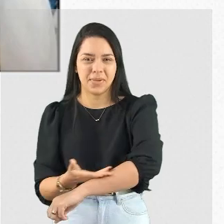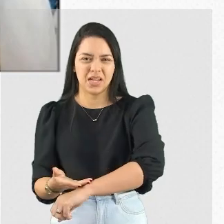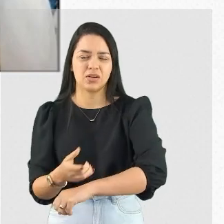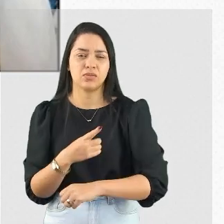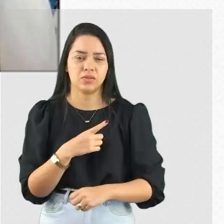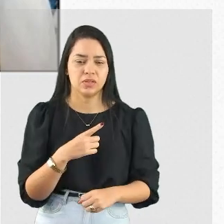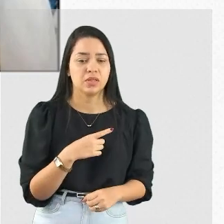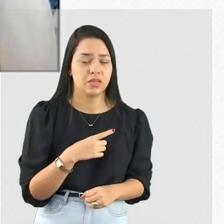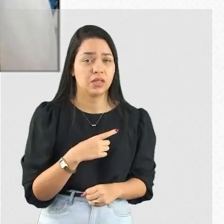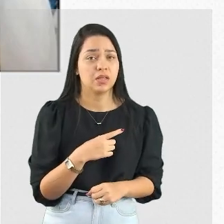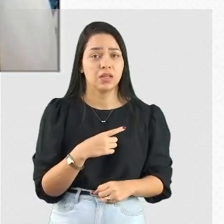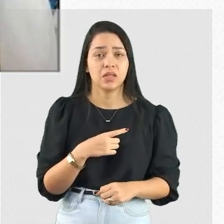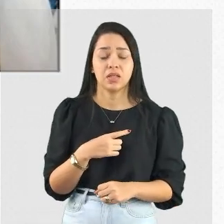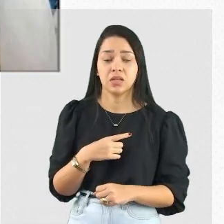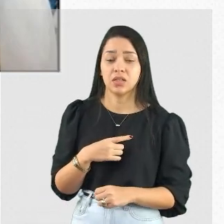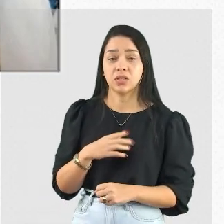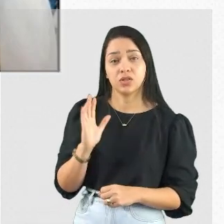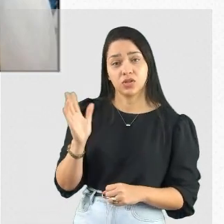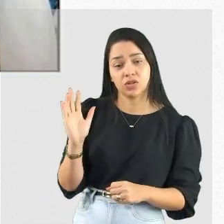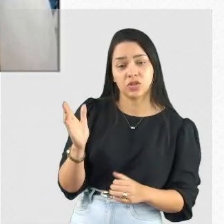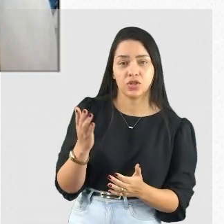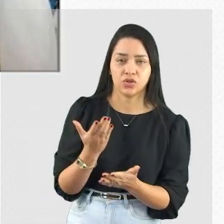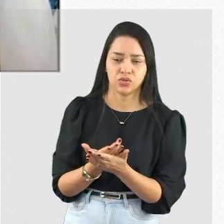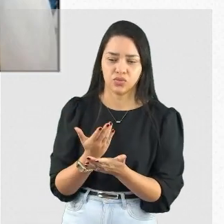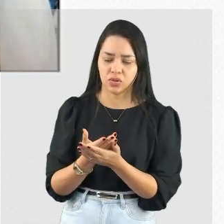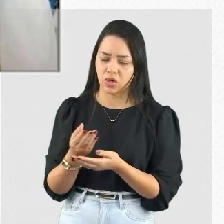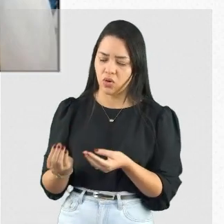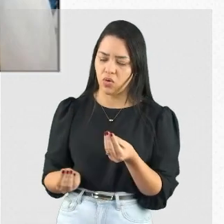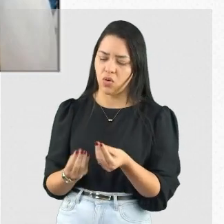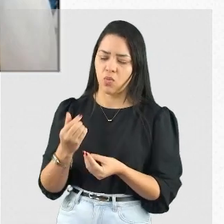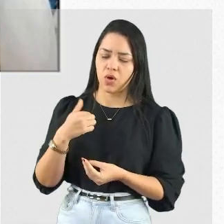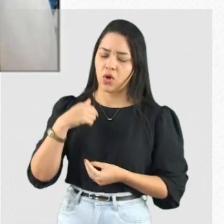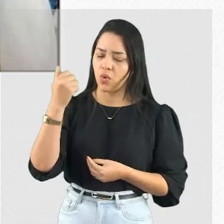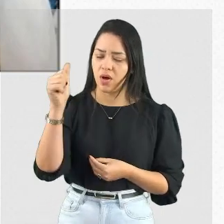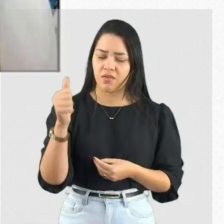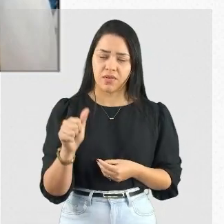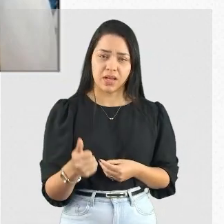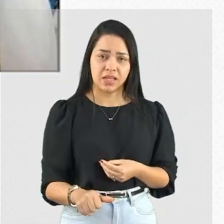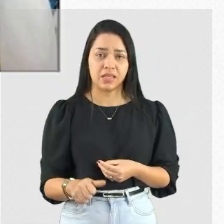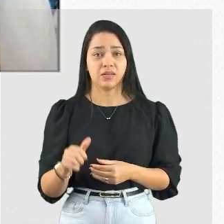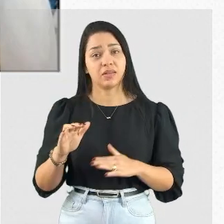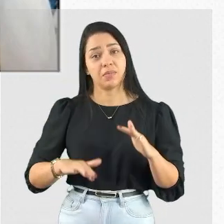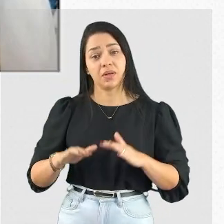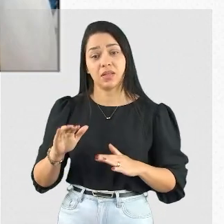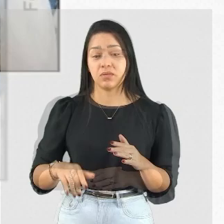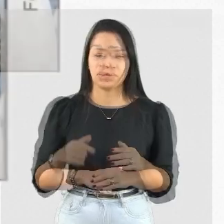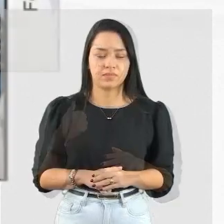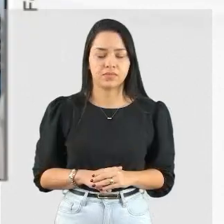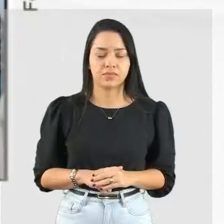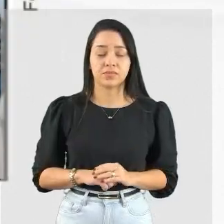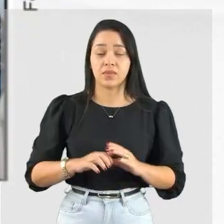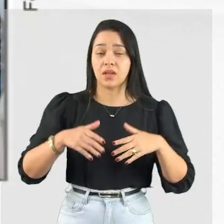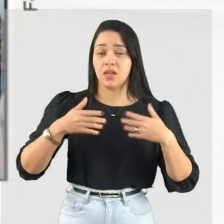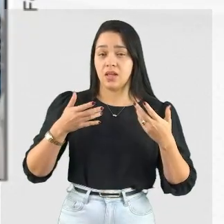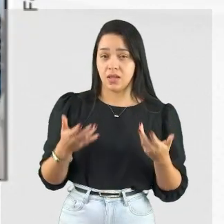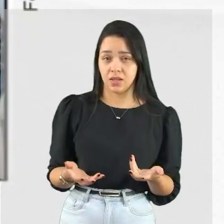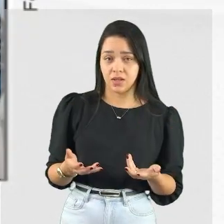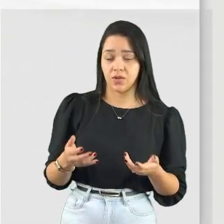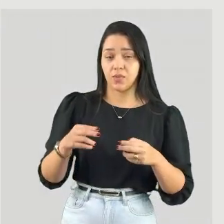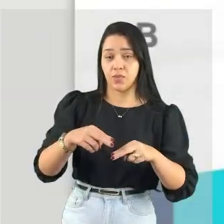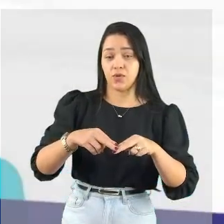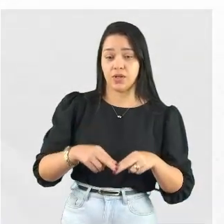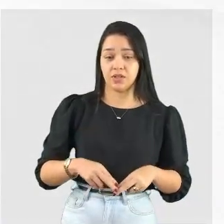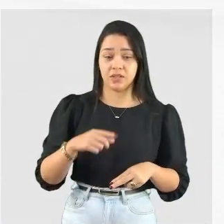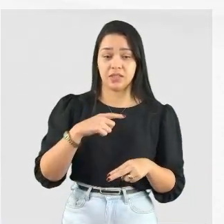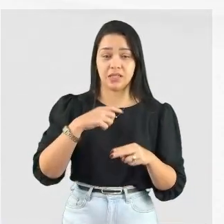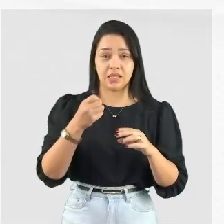uma dominância, pessoal, que a gente vai já estudar como é que eu avalio essa dominância, dependendo do gene que eu estou estudando. E aí, pessoal, então, a partir